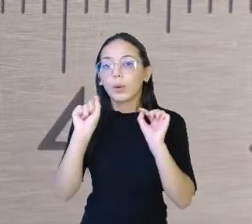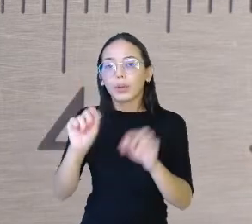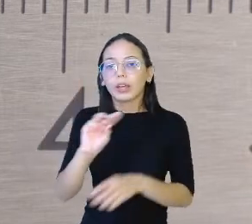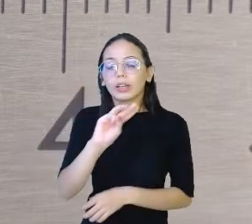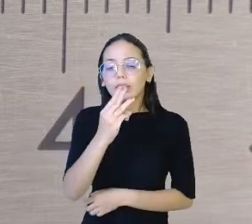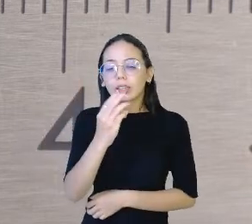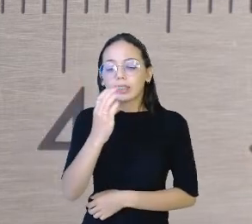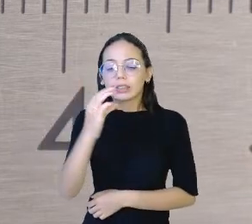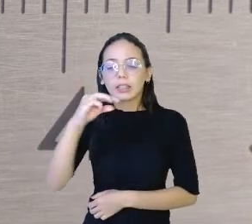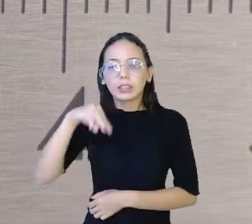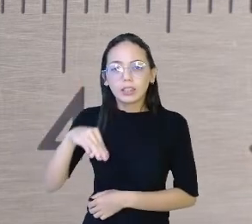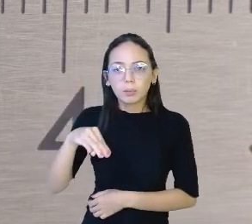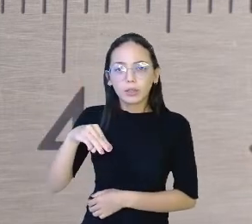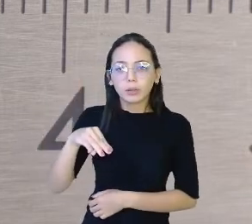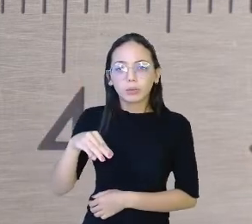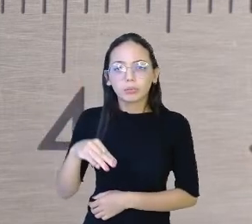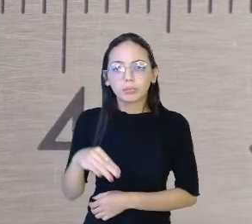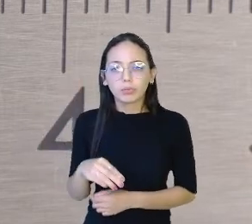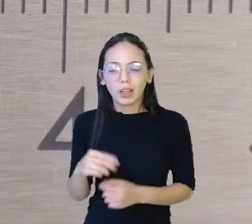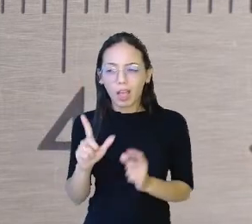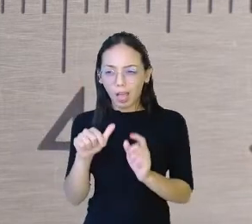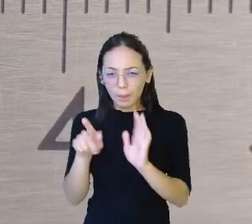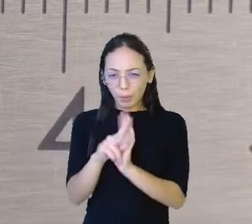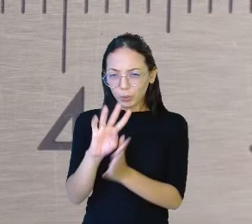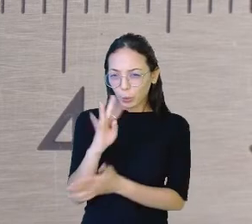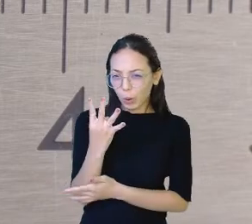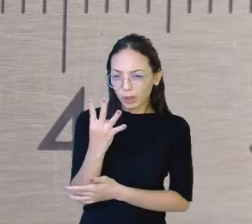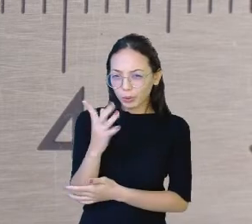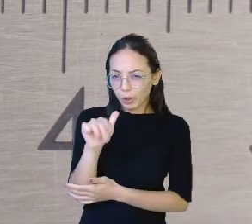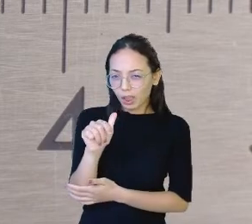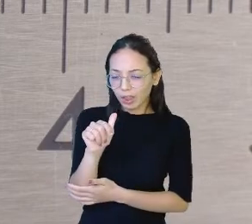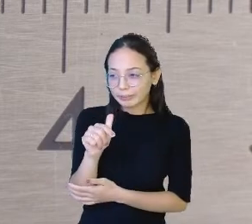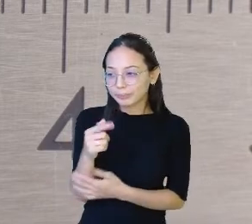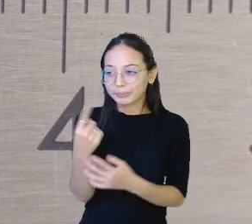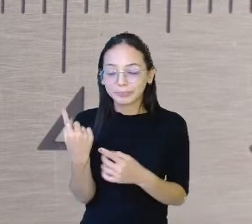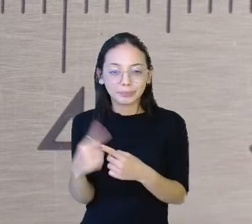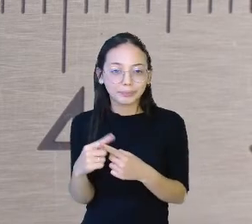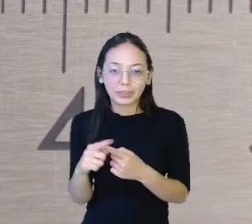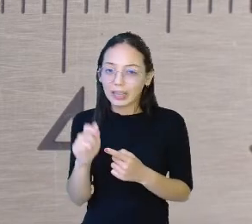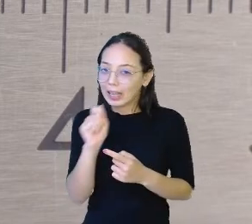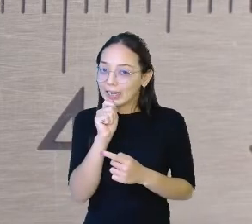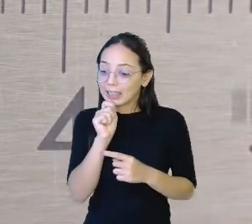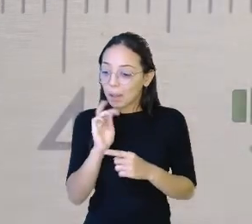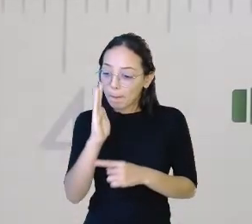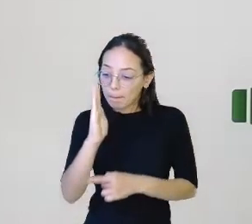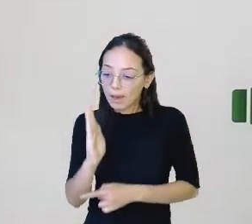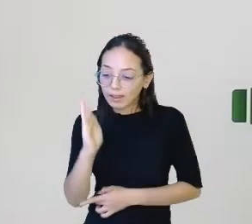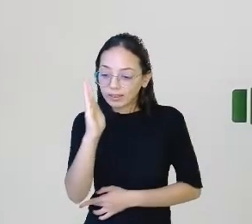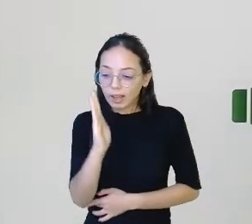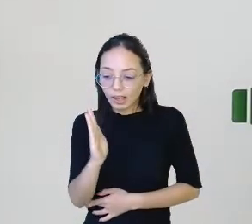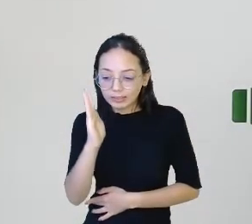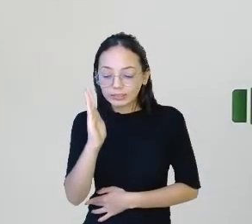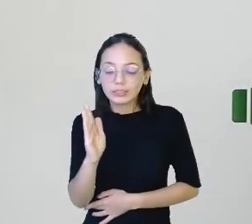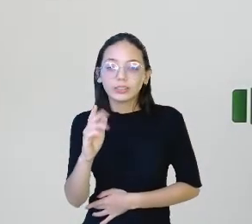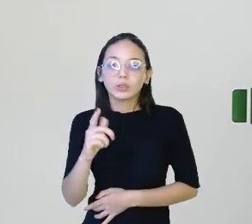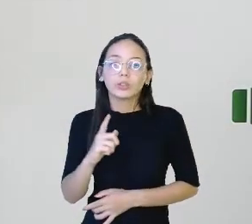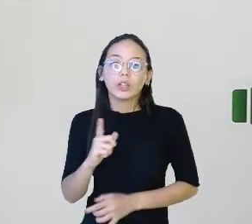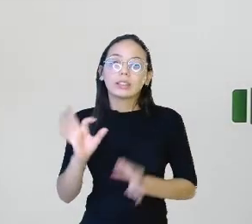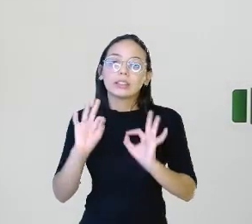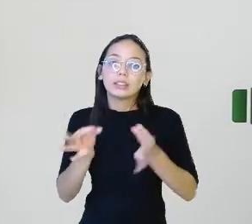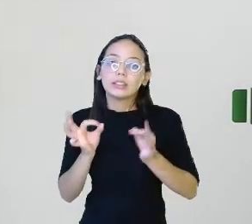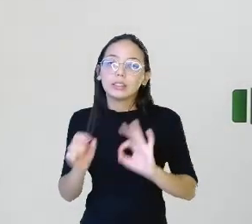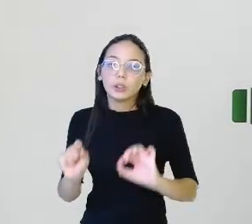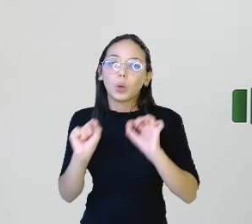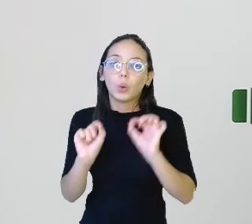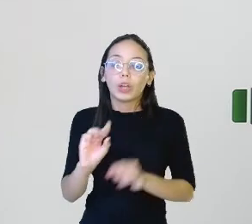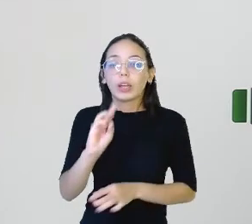alguma coisa. Por que eu não posso dizer que é 4? Porque não chegou até lá. Então, eu tenho certeza que